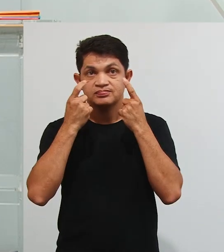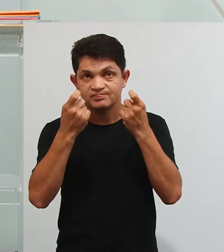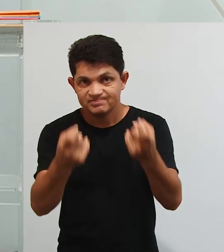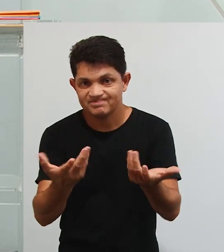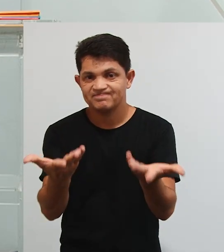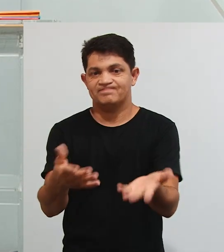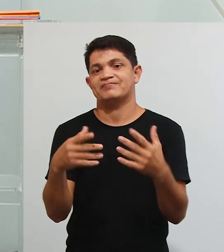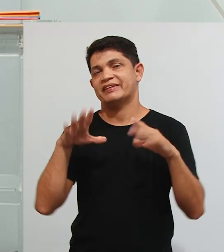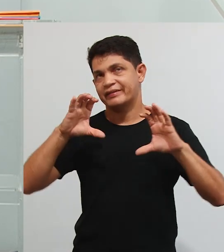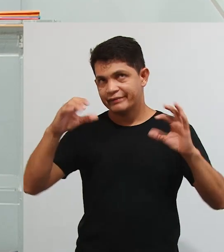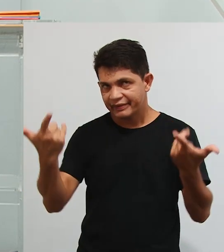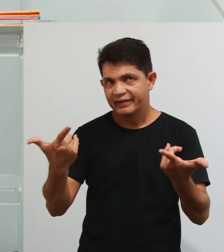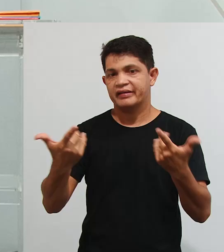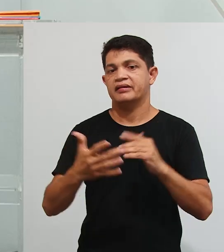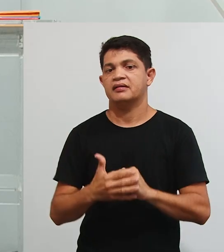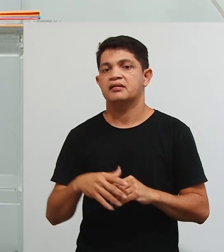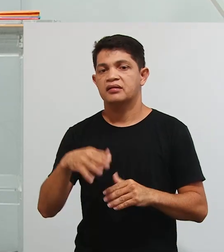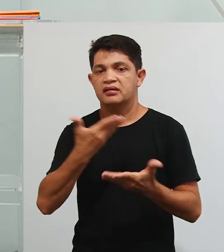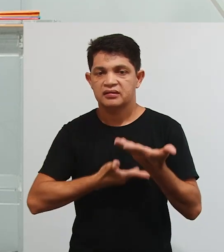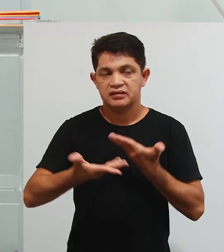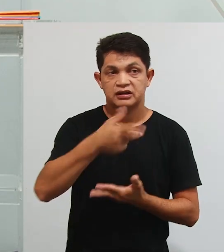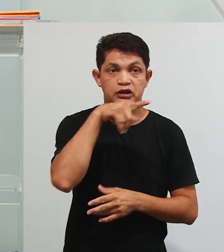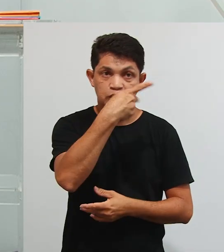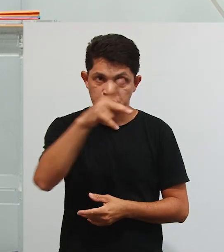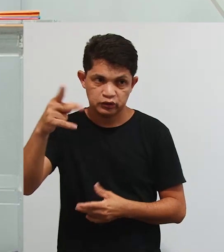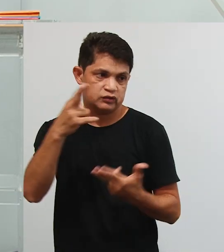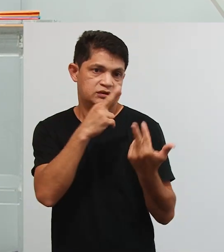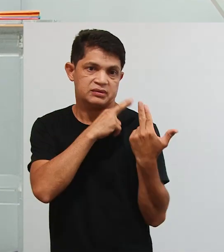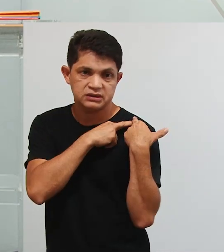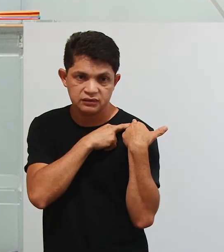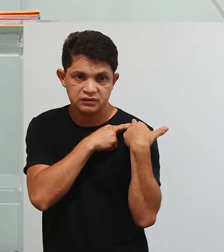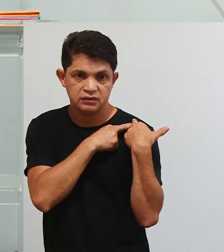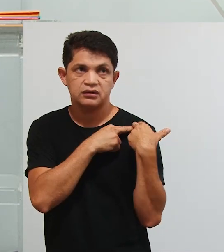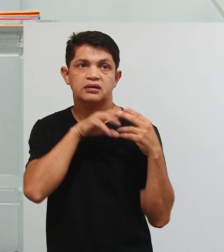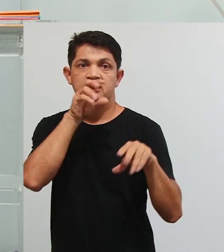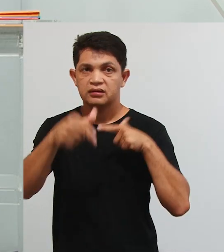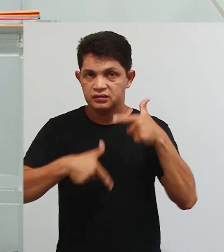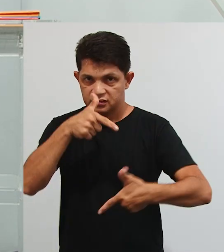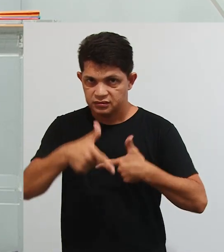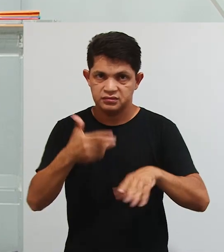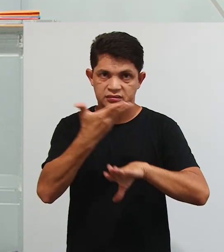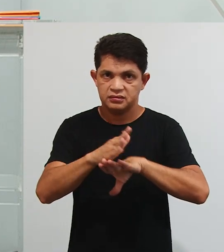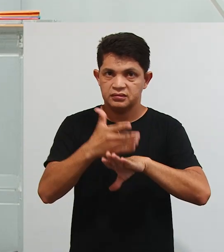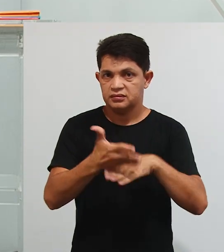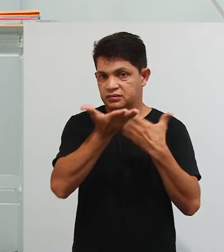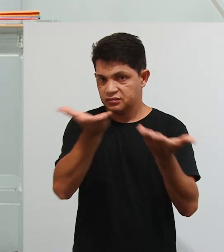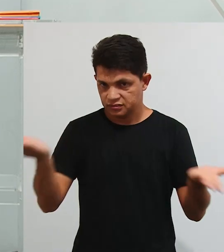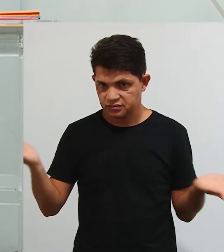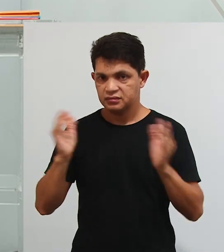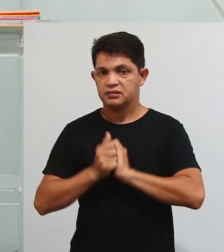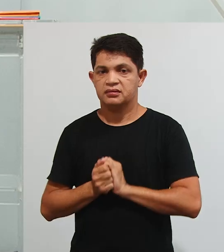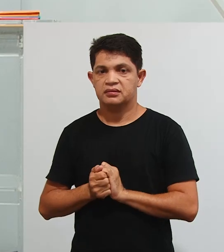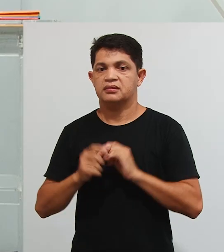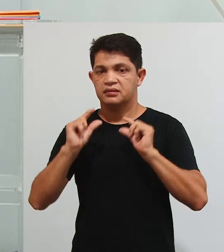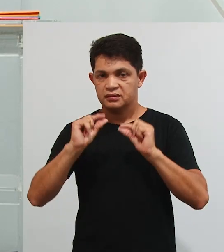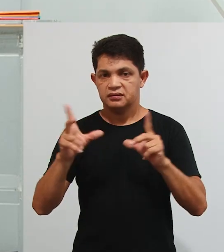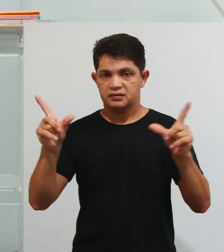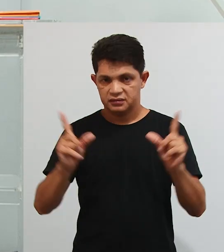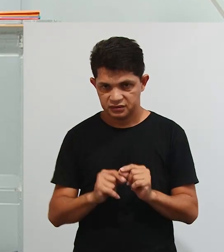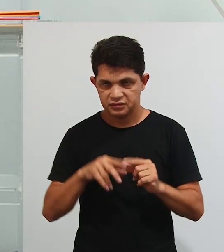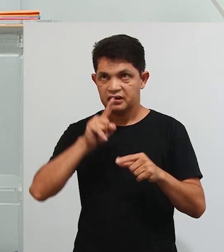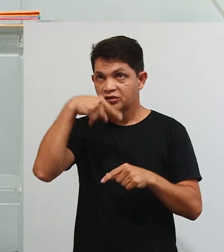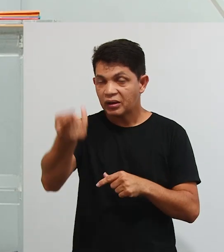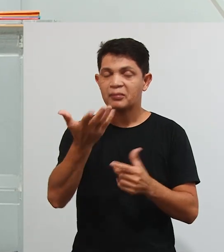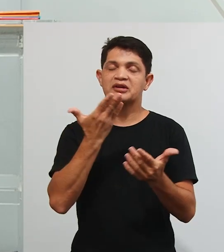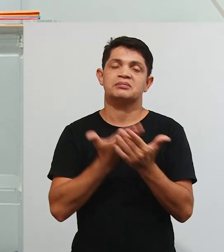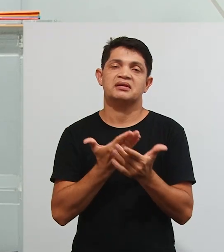curiose-se e, claro, você é responsável por tudo aquilo que você cativa, como diz o Pequeno Príncipe. Até